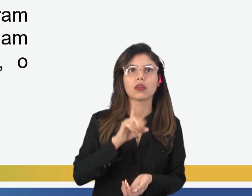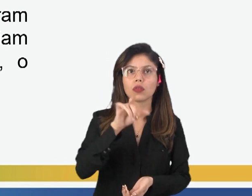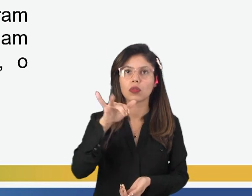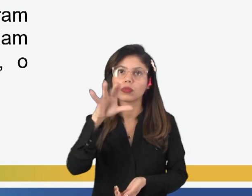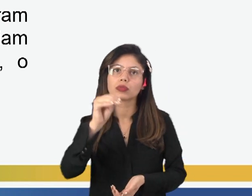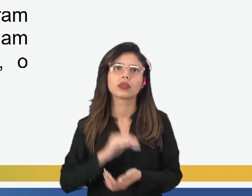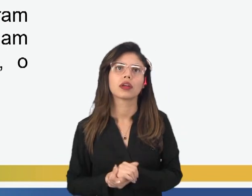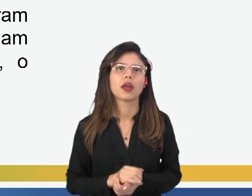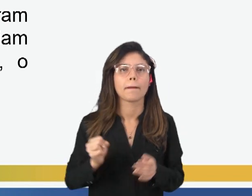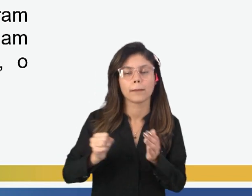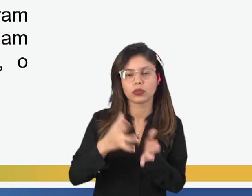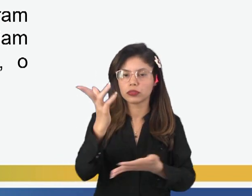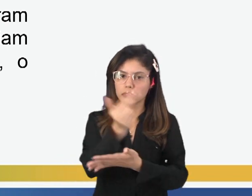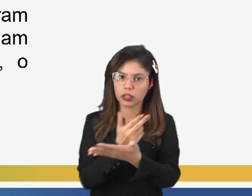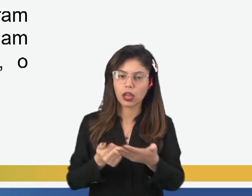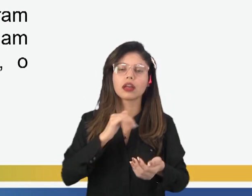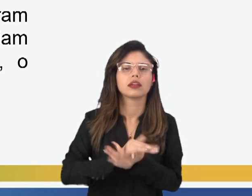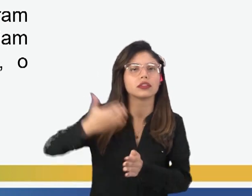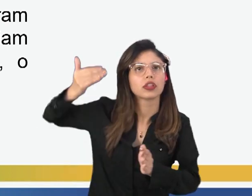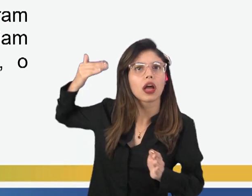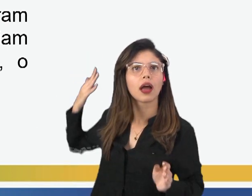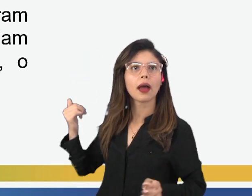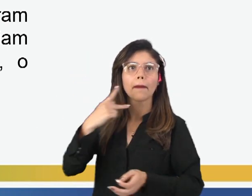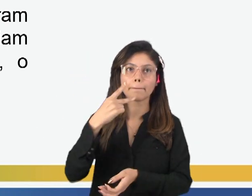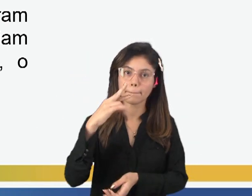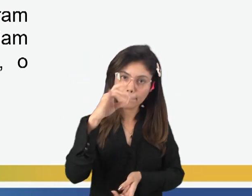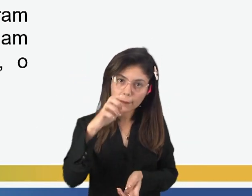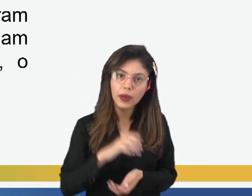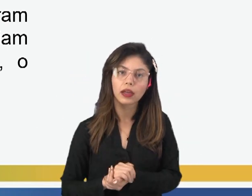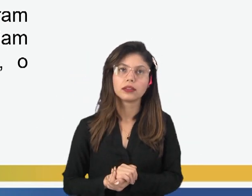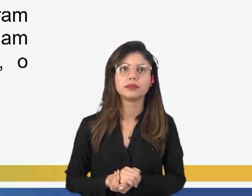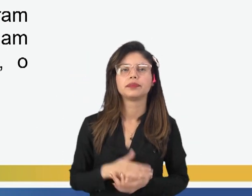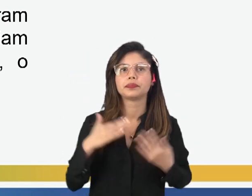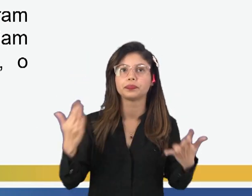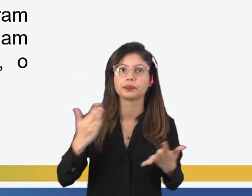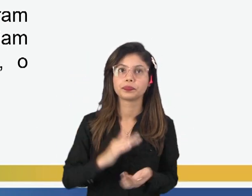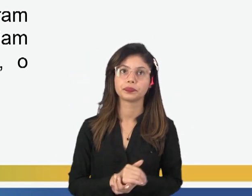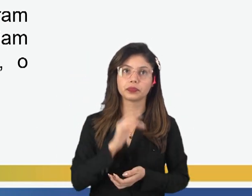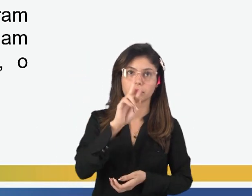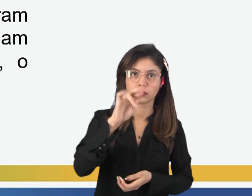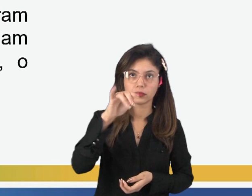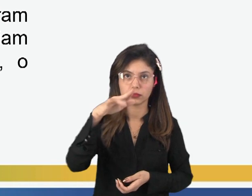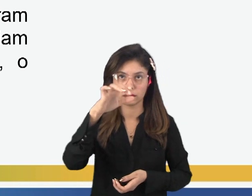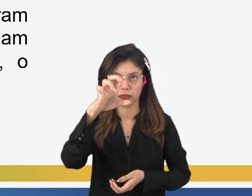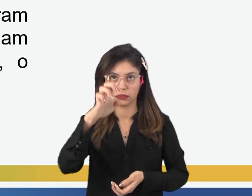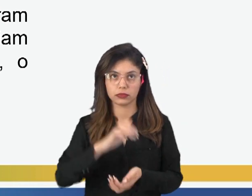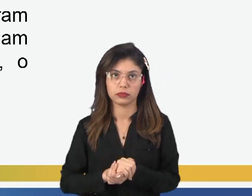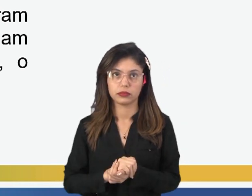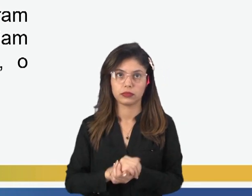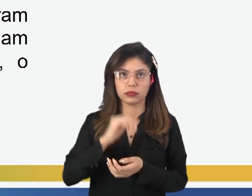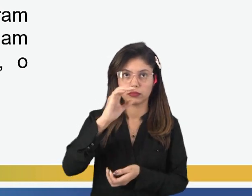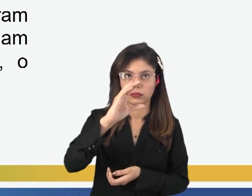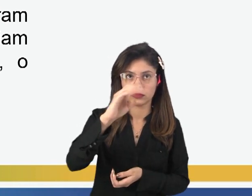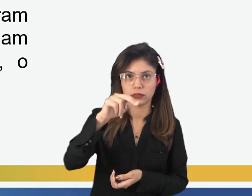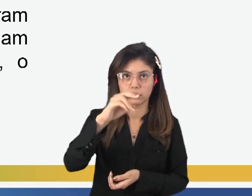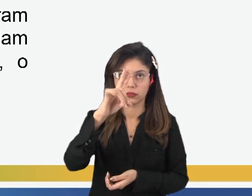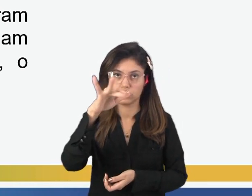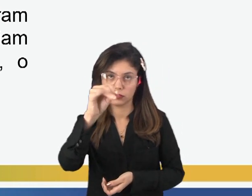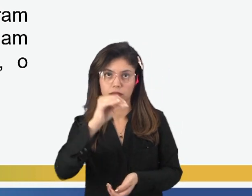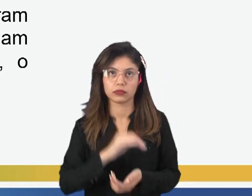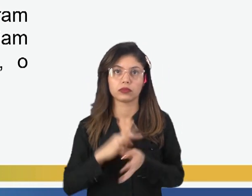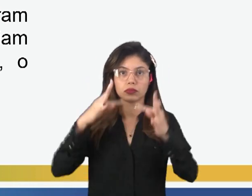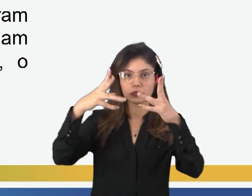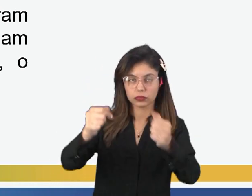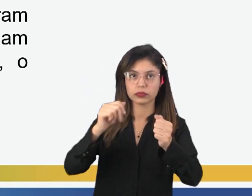e muitos artistas dessa época, como o padre José Maurício Nunes, Francisco Manuel da Silva, Cândido Inácio da